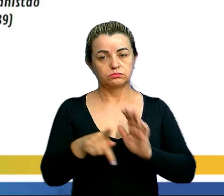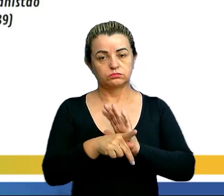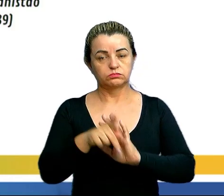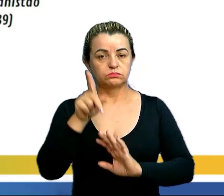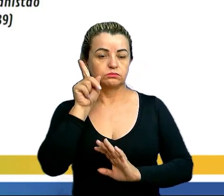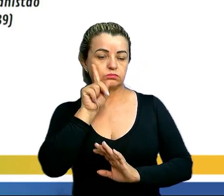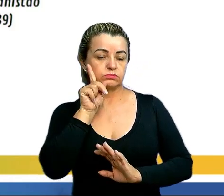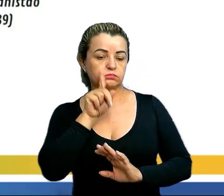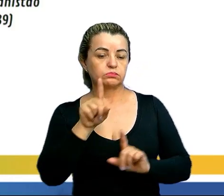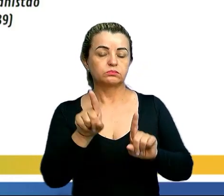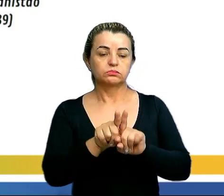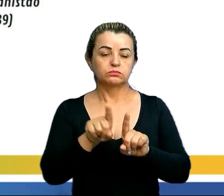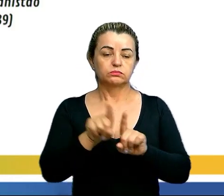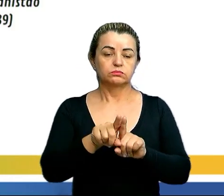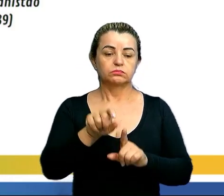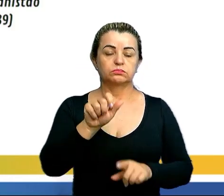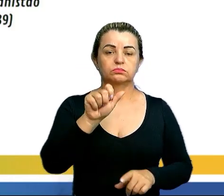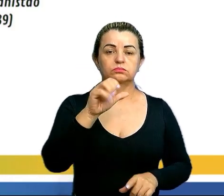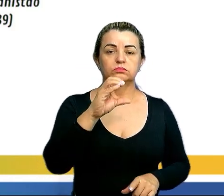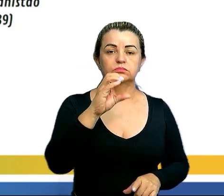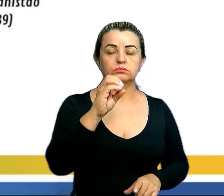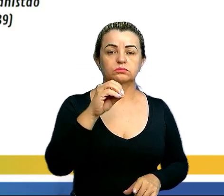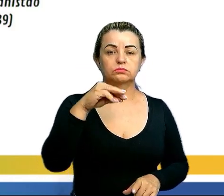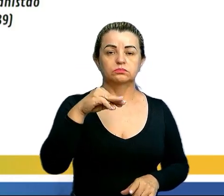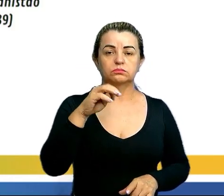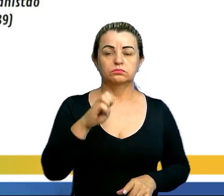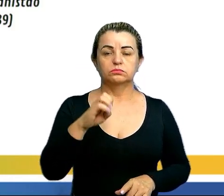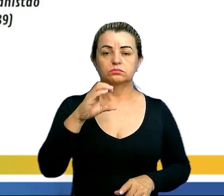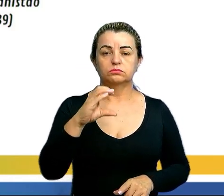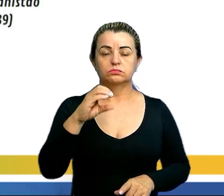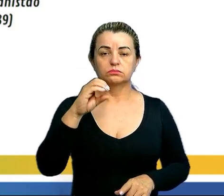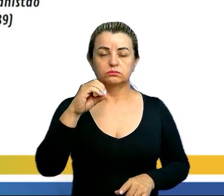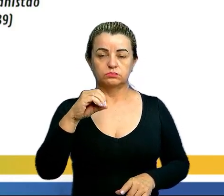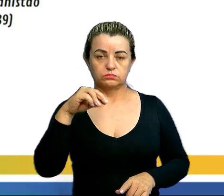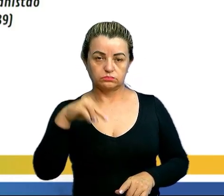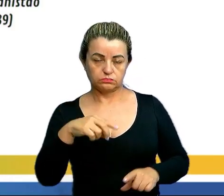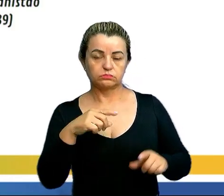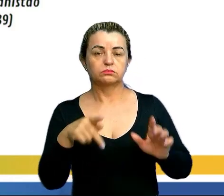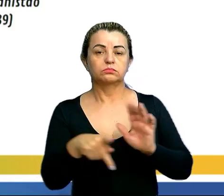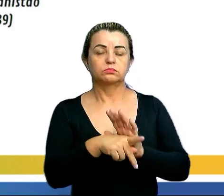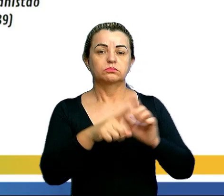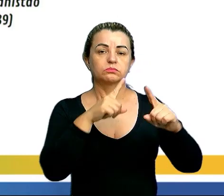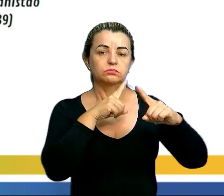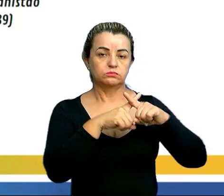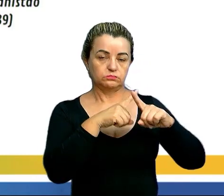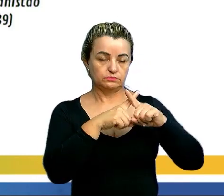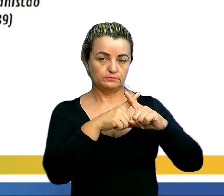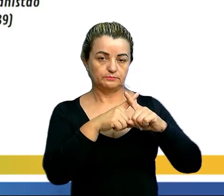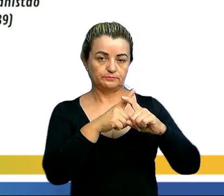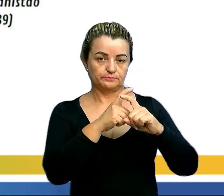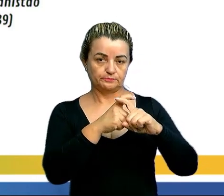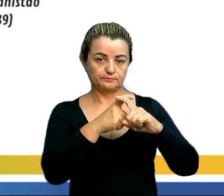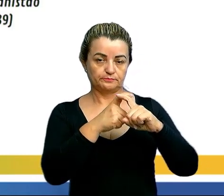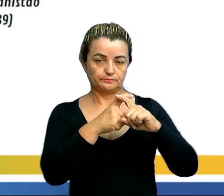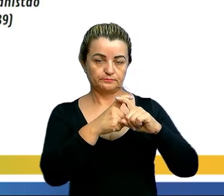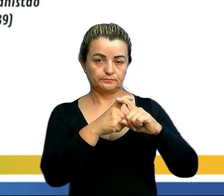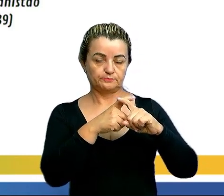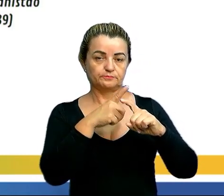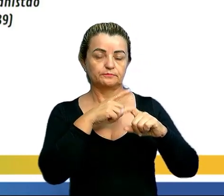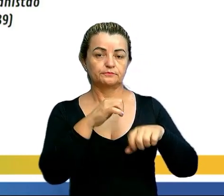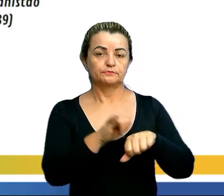a Comecon, que é uma tática soviética, né, comunista, socialista. Também vamos ter aí